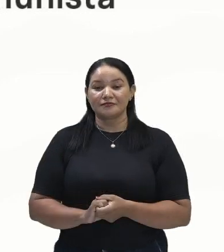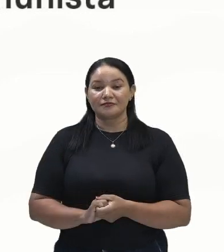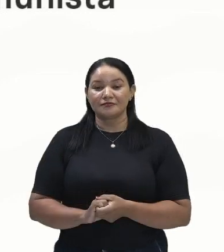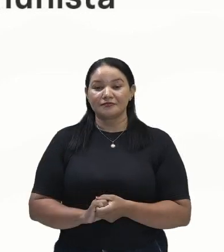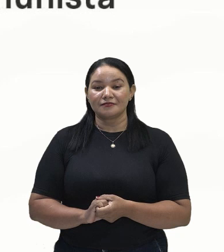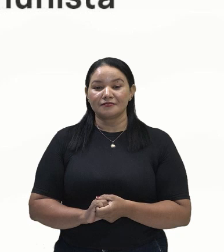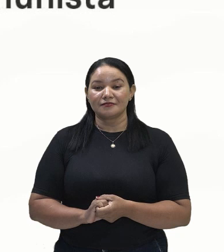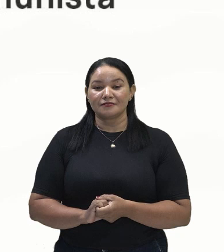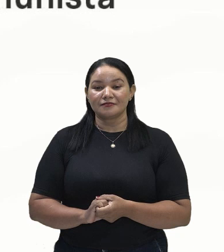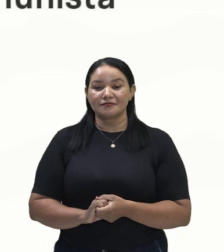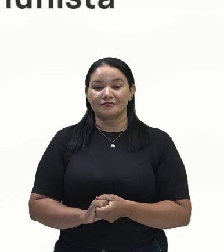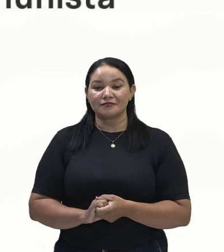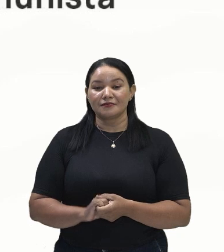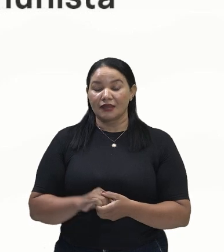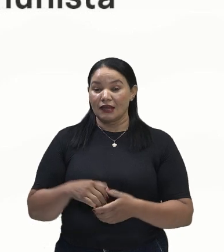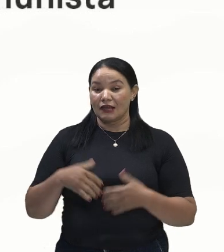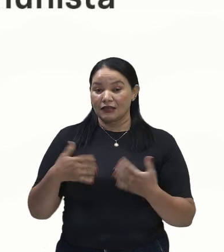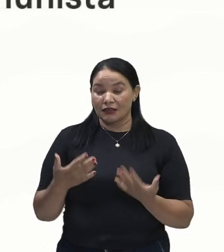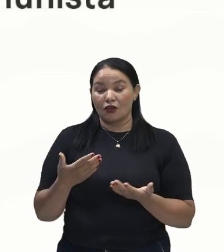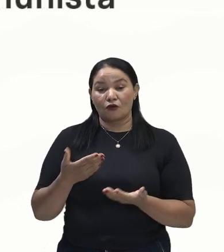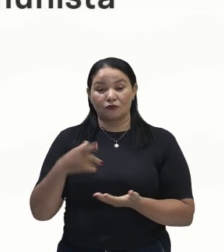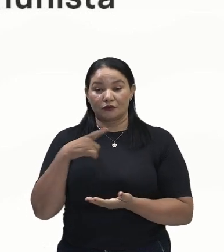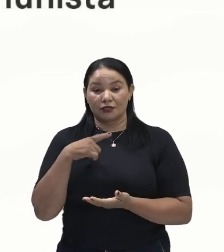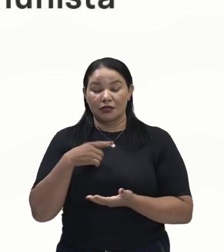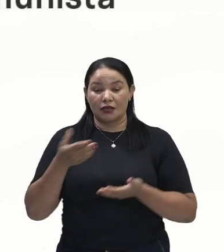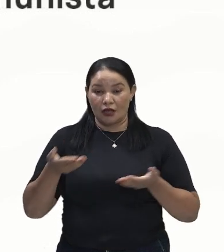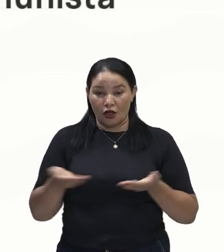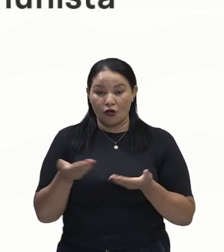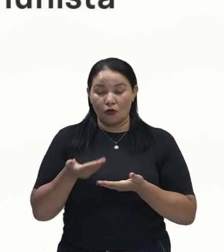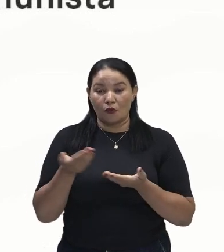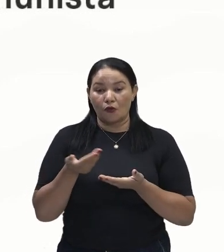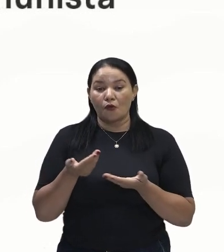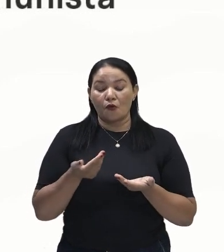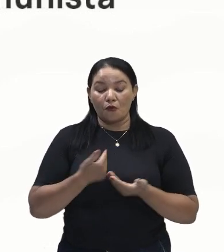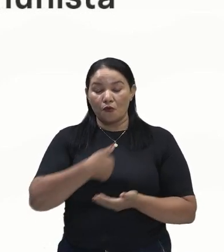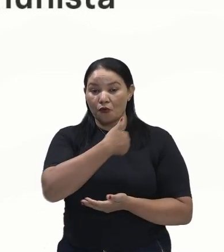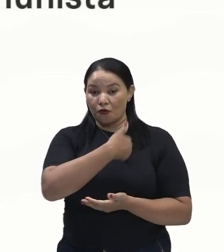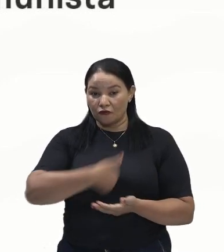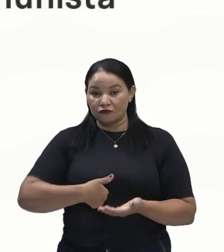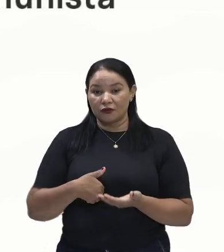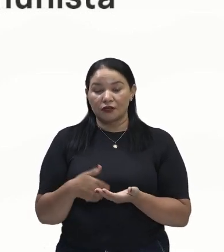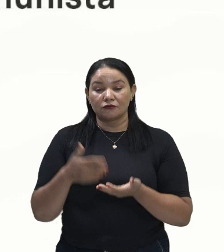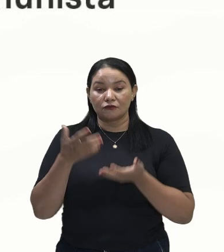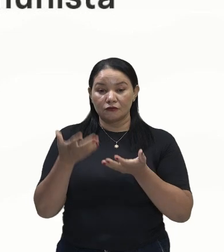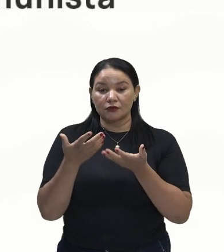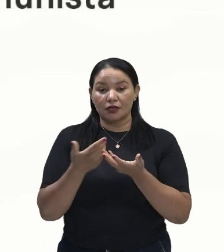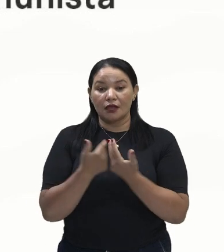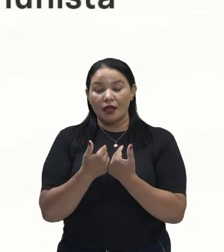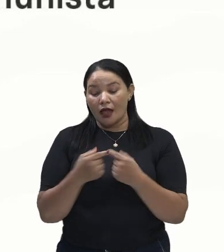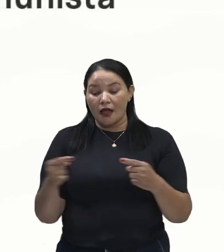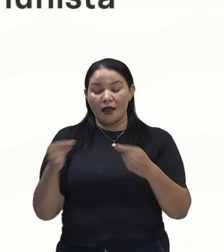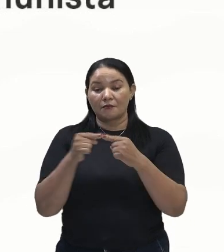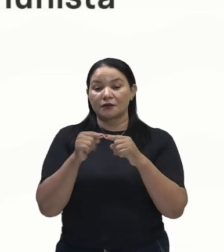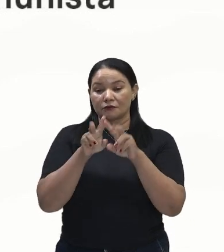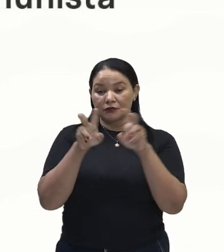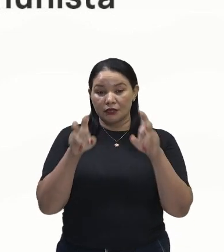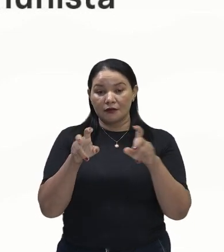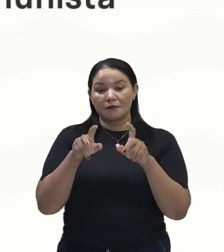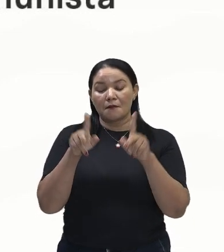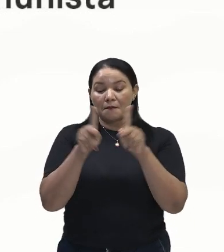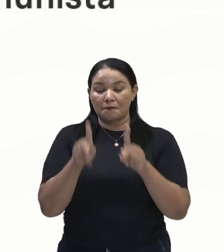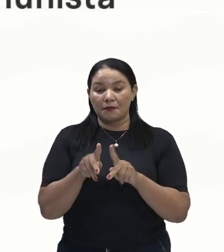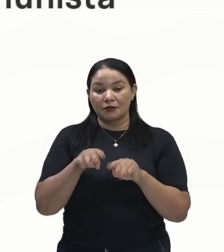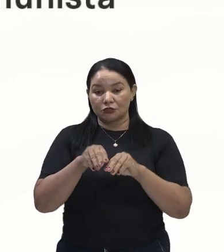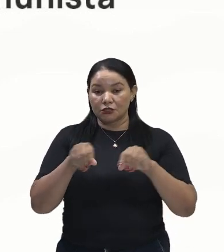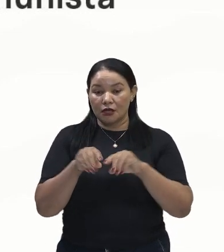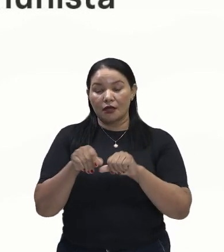Então, a gente tem, a partir de agora, um governo que está comprometido com esse lema paz, terra e pão. E